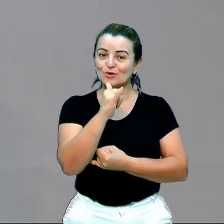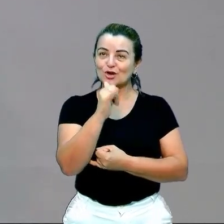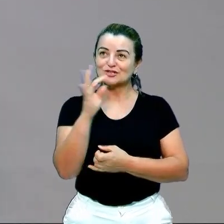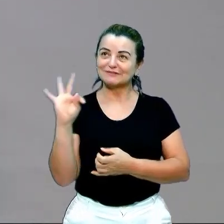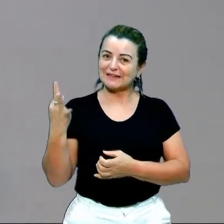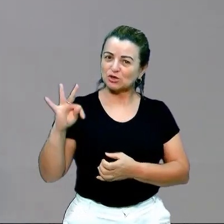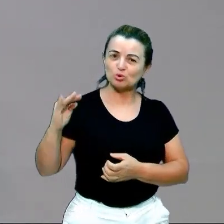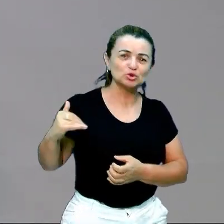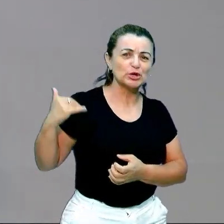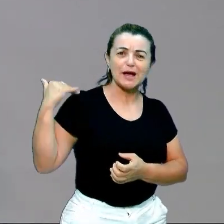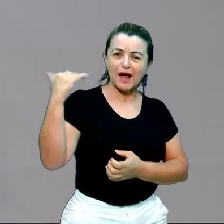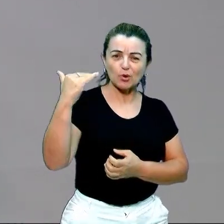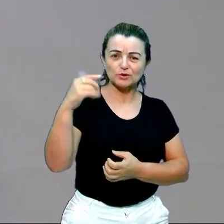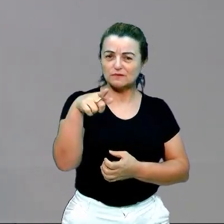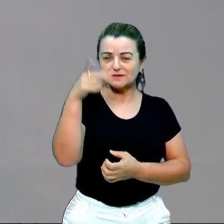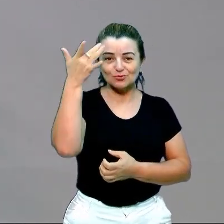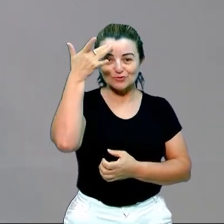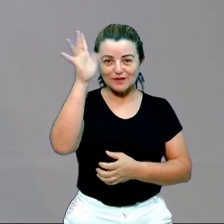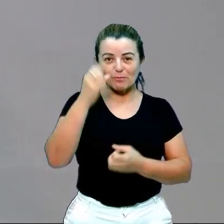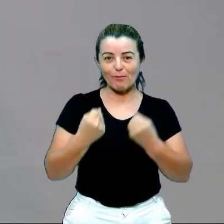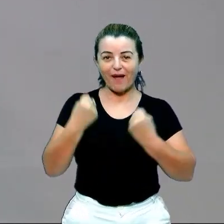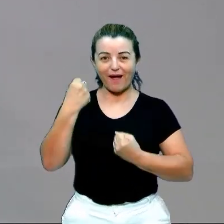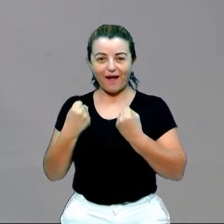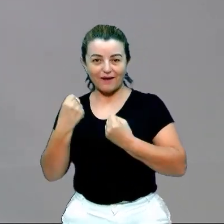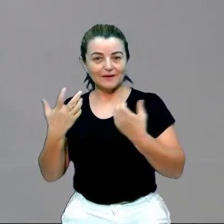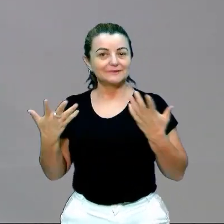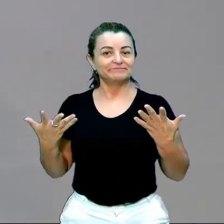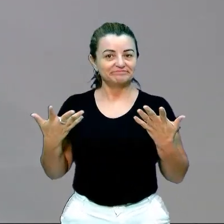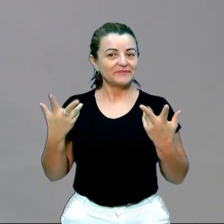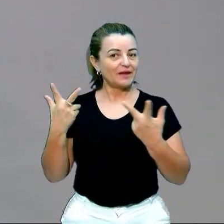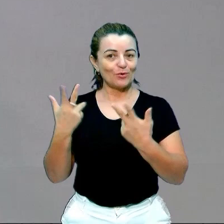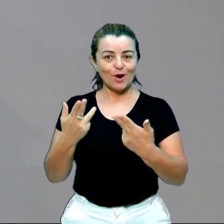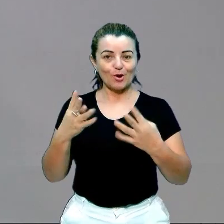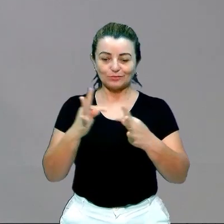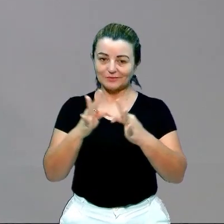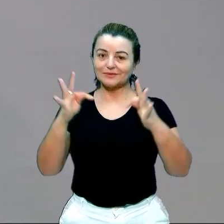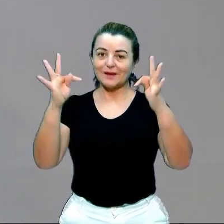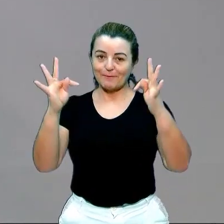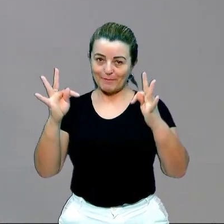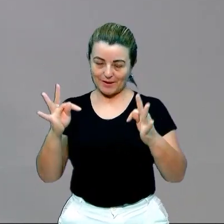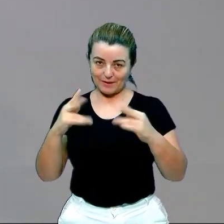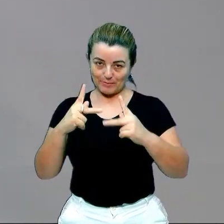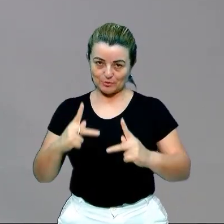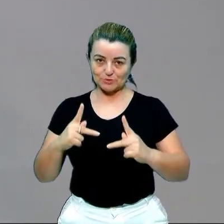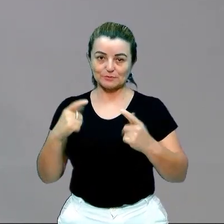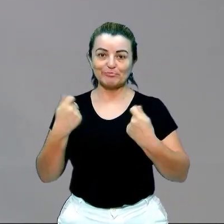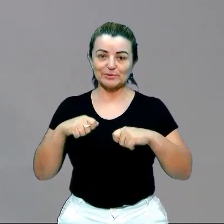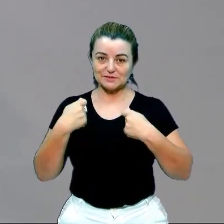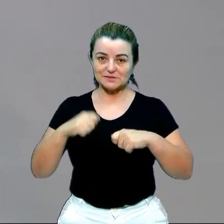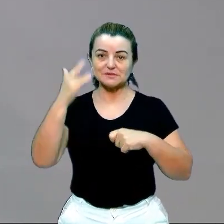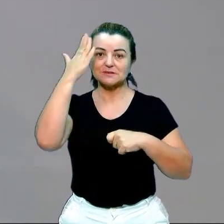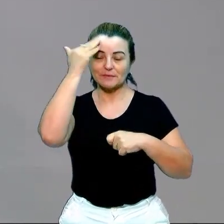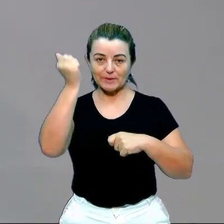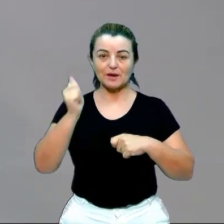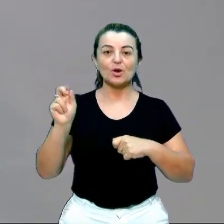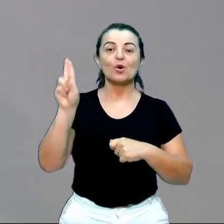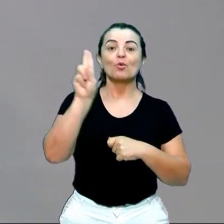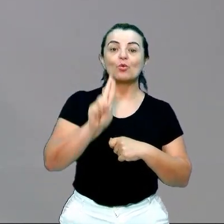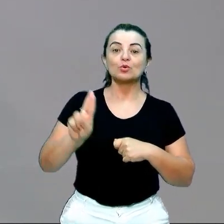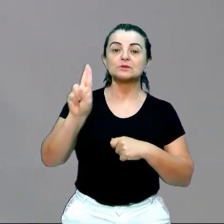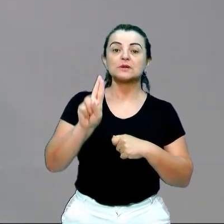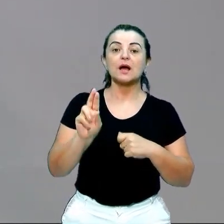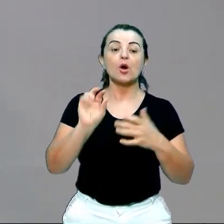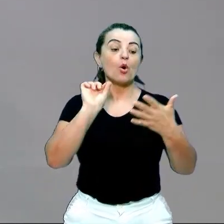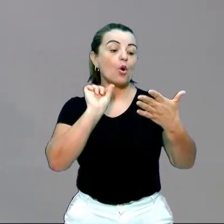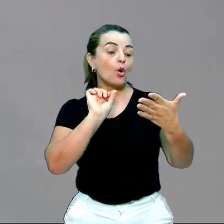alguma coisa? Não vai. Da mesma forma, a tabela periódica. Você precisa saber manusear para saber onde que